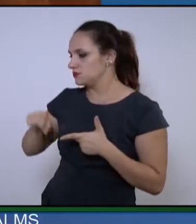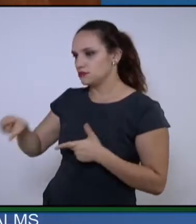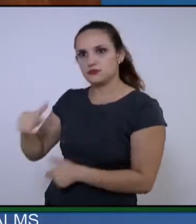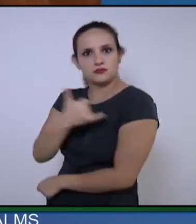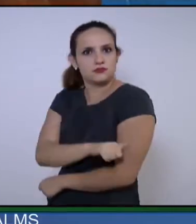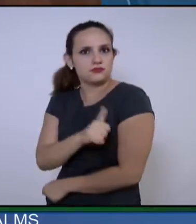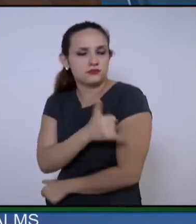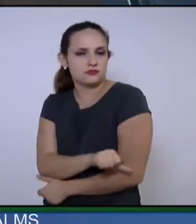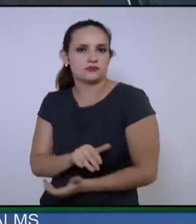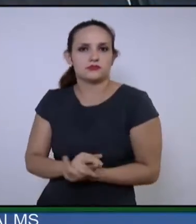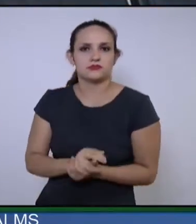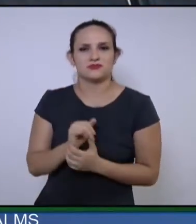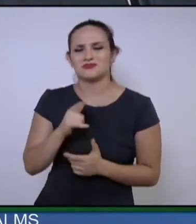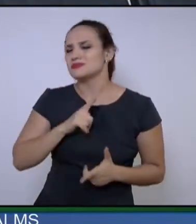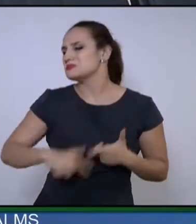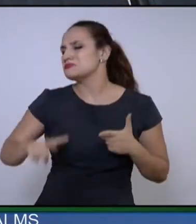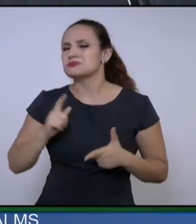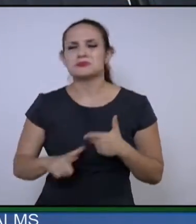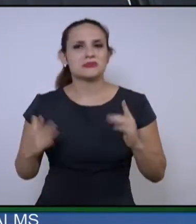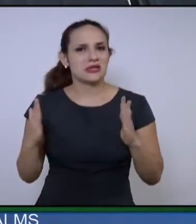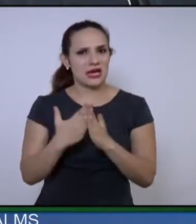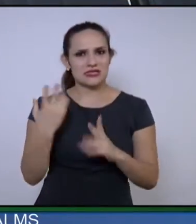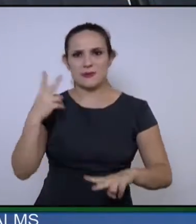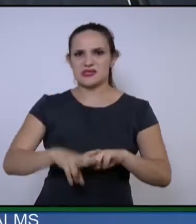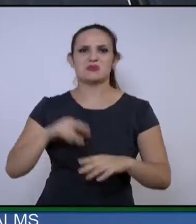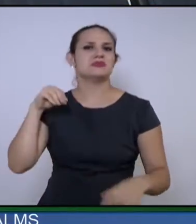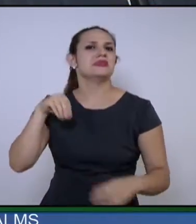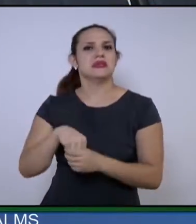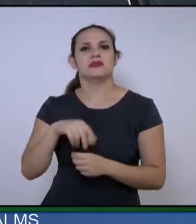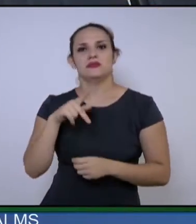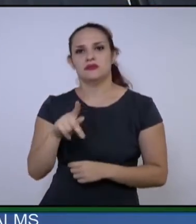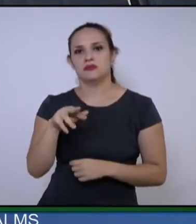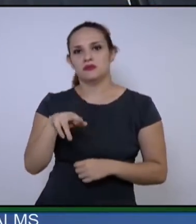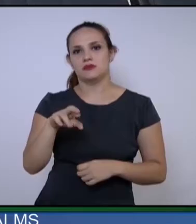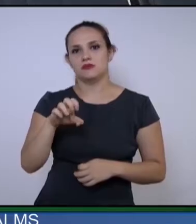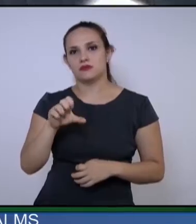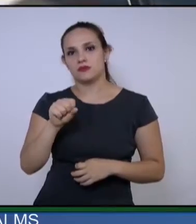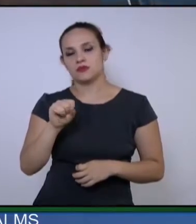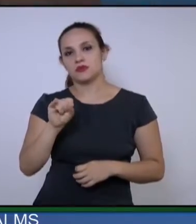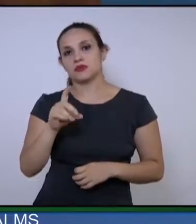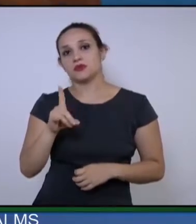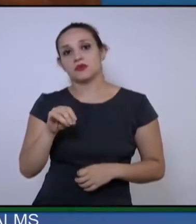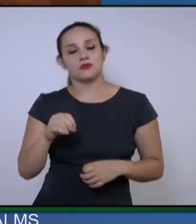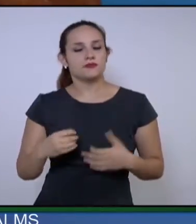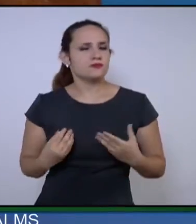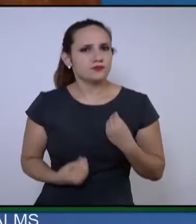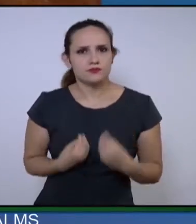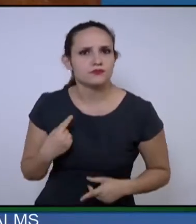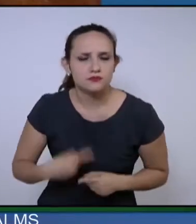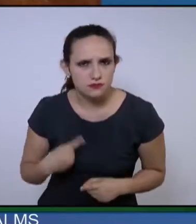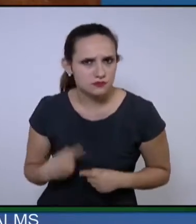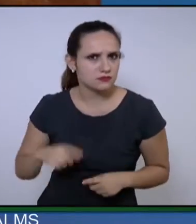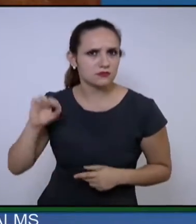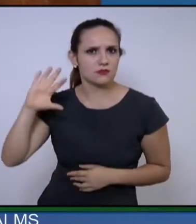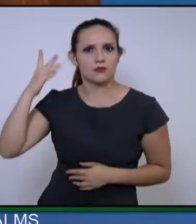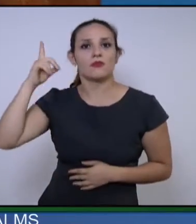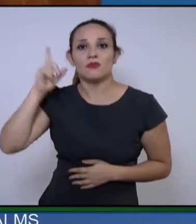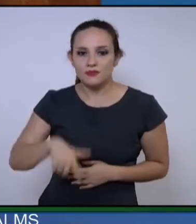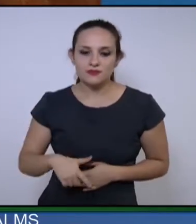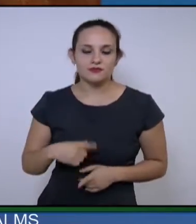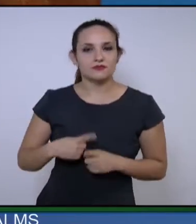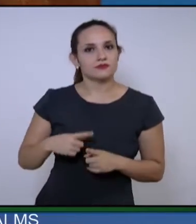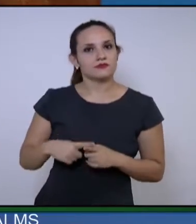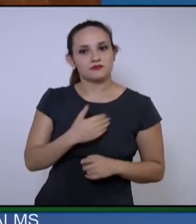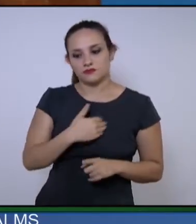ao caos do sistema prisional que nós assistimos na região norte e nordeste do país, ela se deve exatamente ao